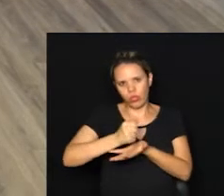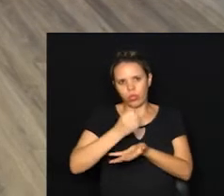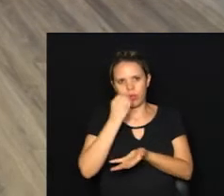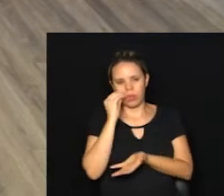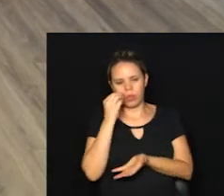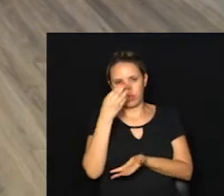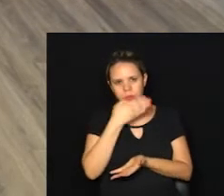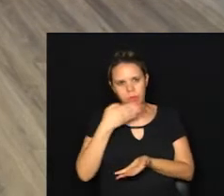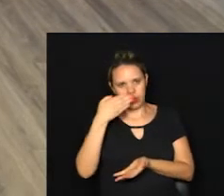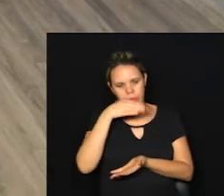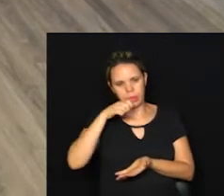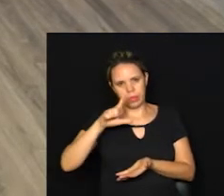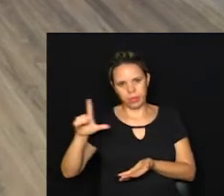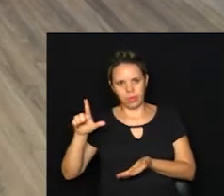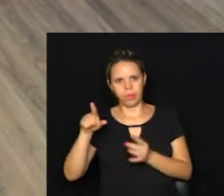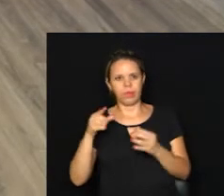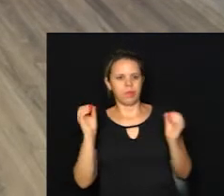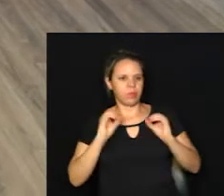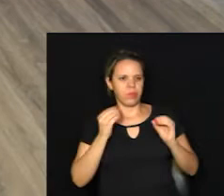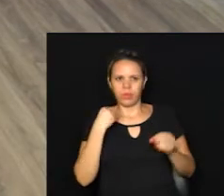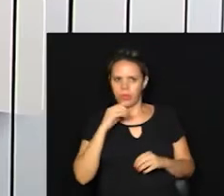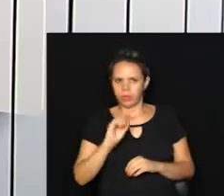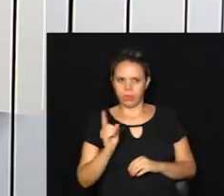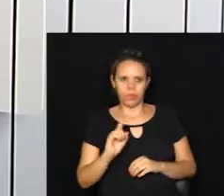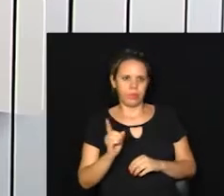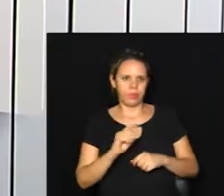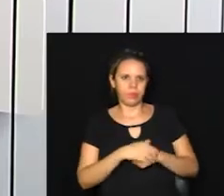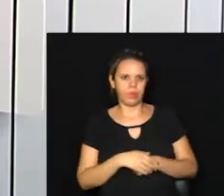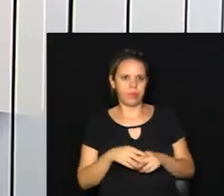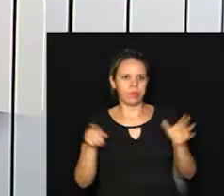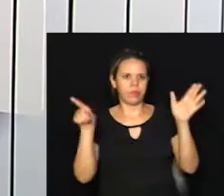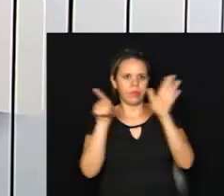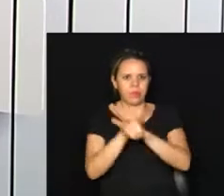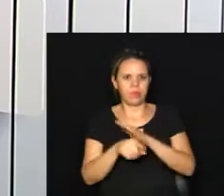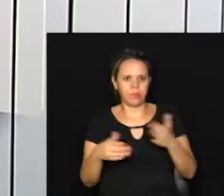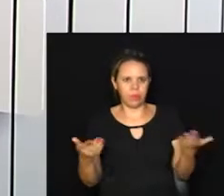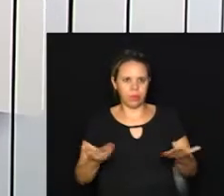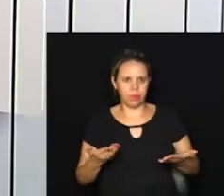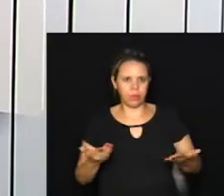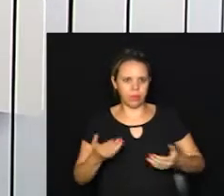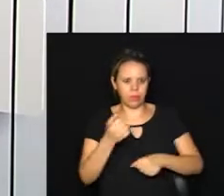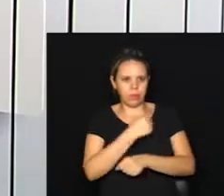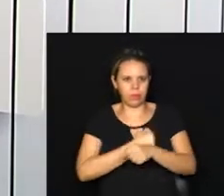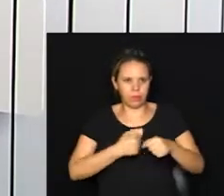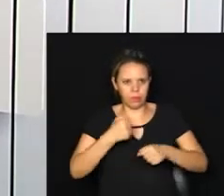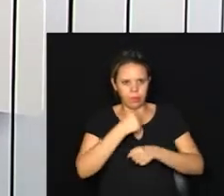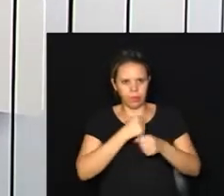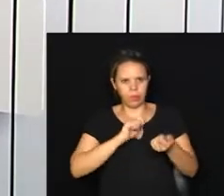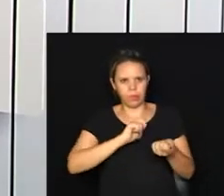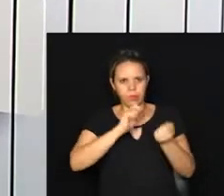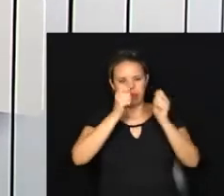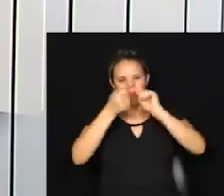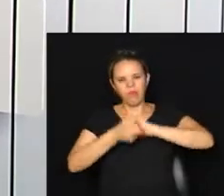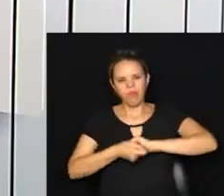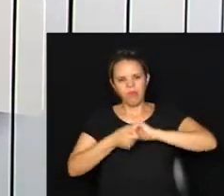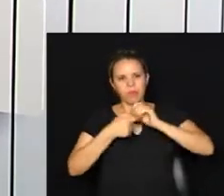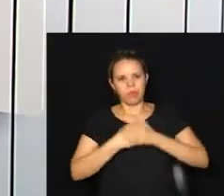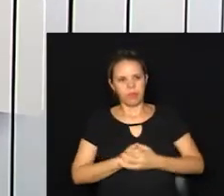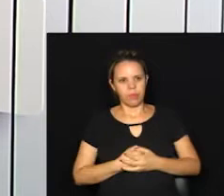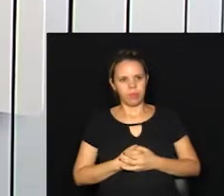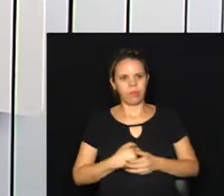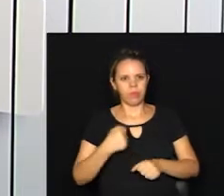mel, então nada de ficar aguado. As perguntas agora sobre a receita, aquelas adaptações.